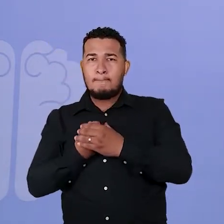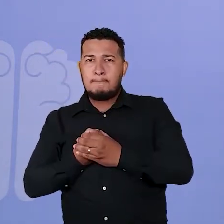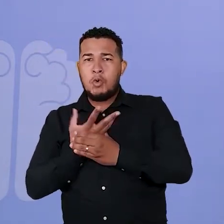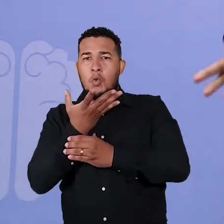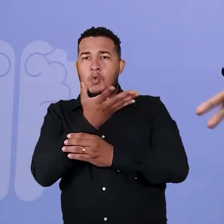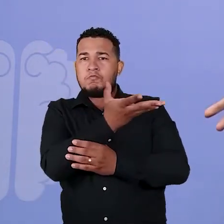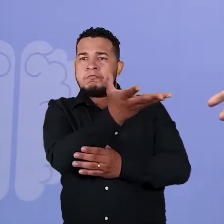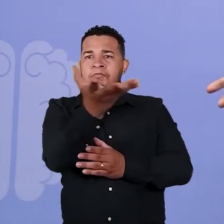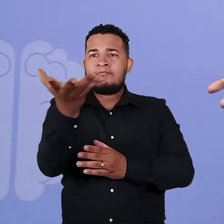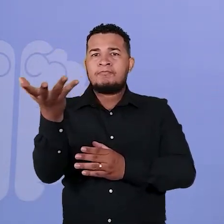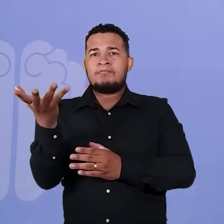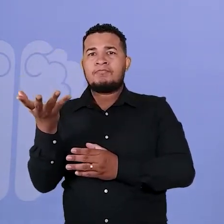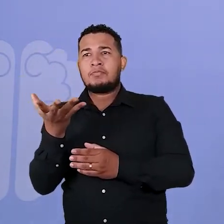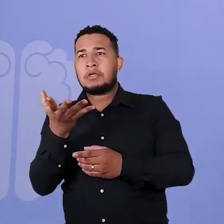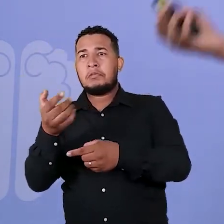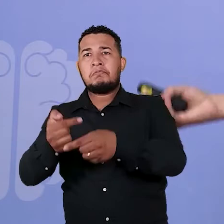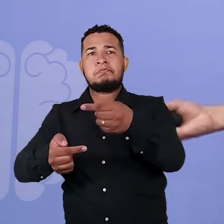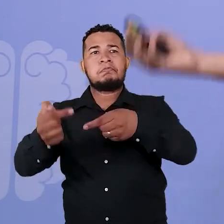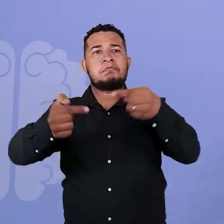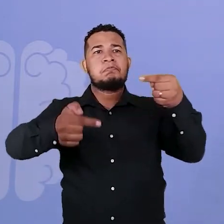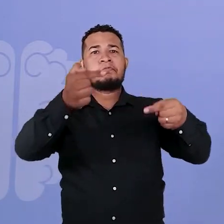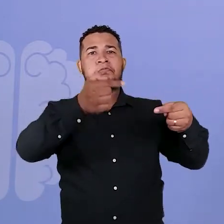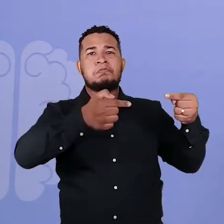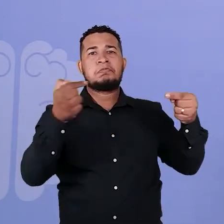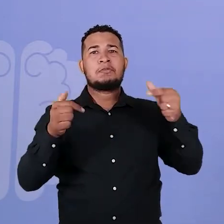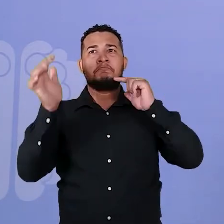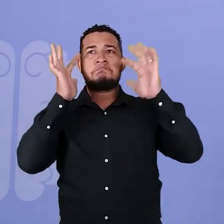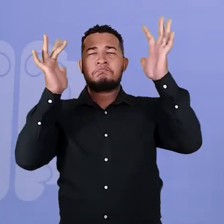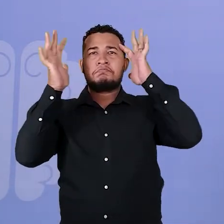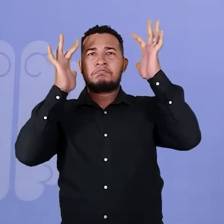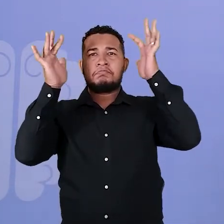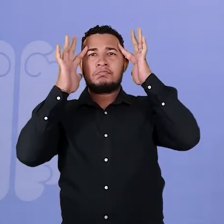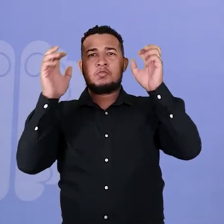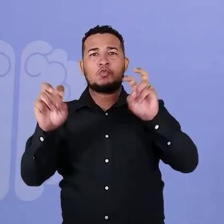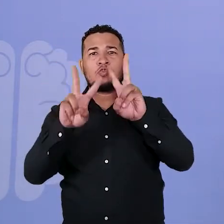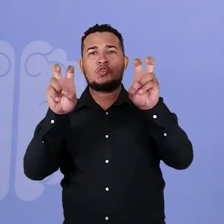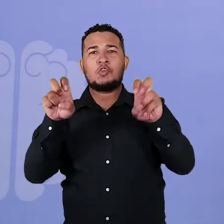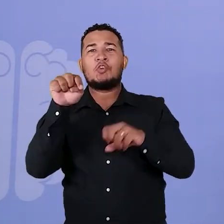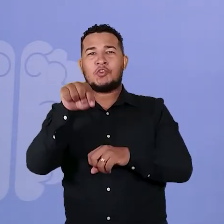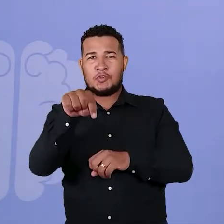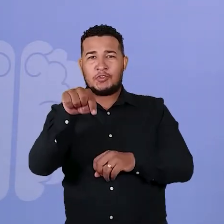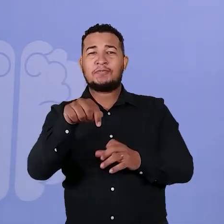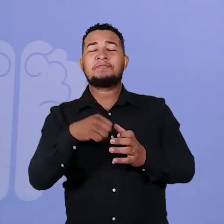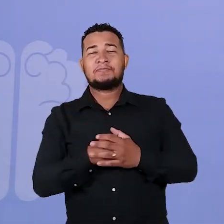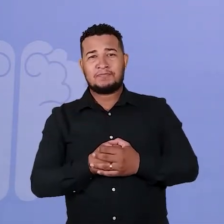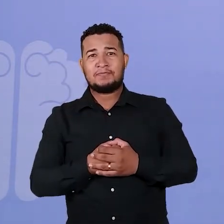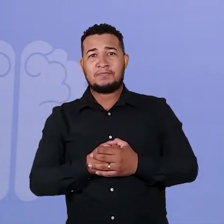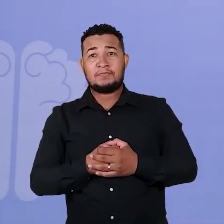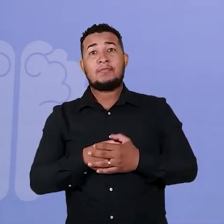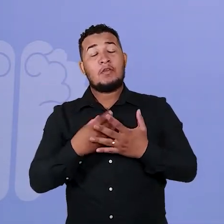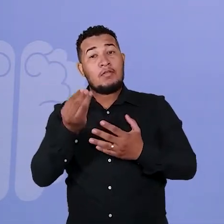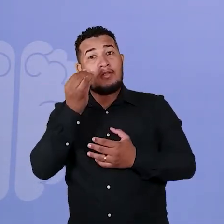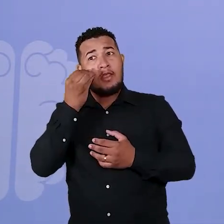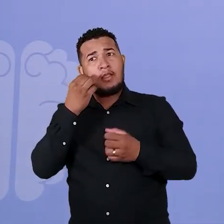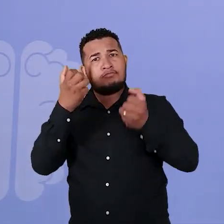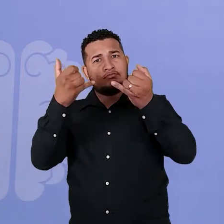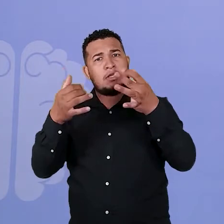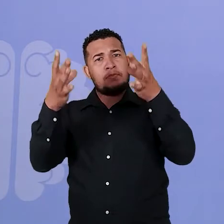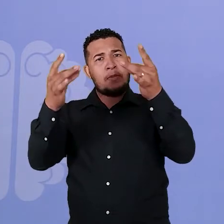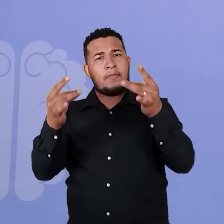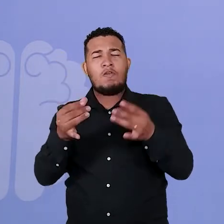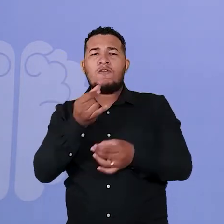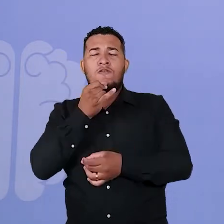coisa em público para que as pessoas debatam em torno dela. Vamos